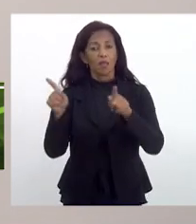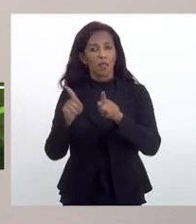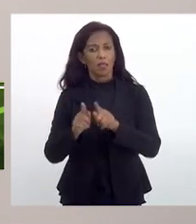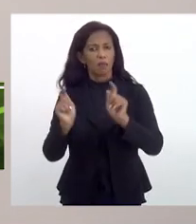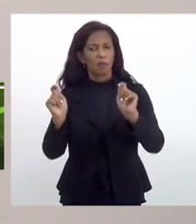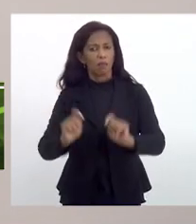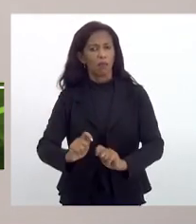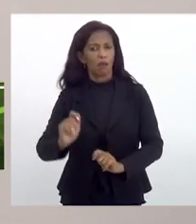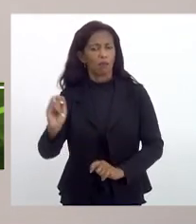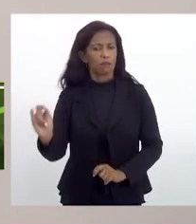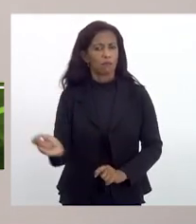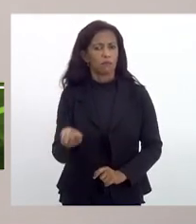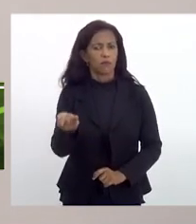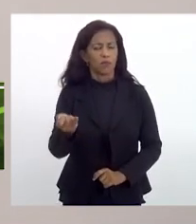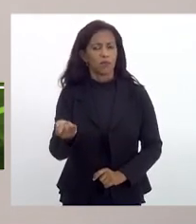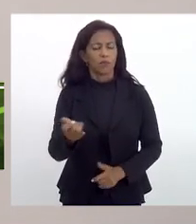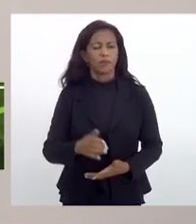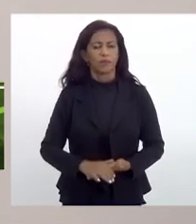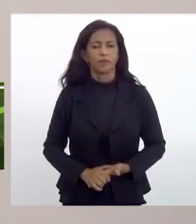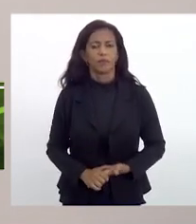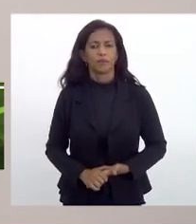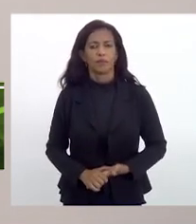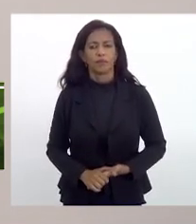possibilidade de utilização